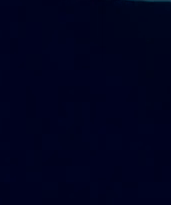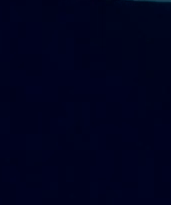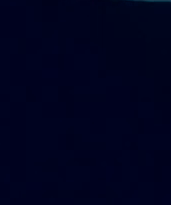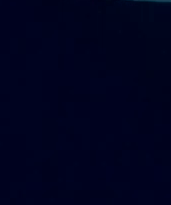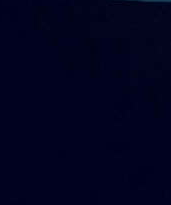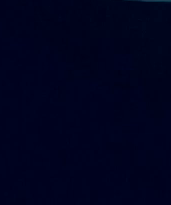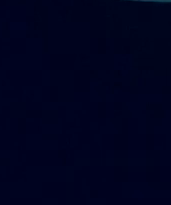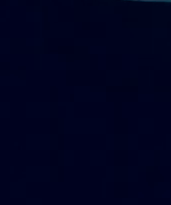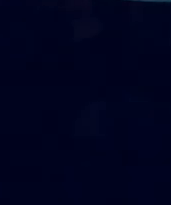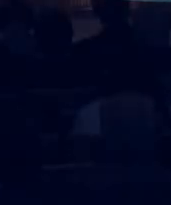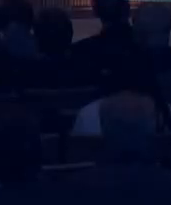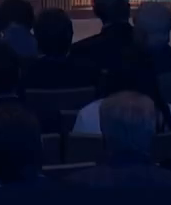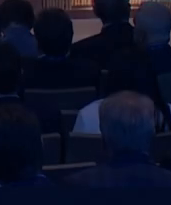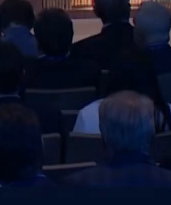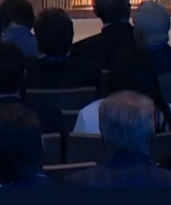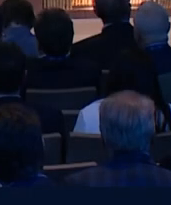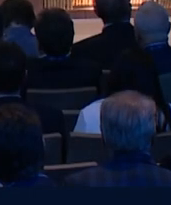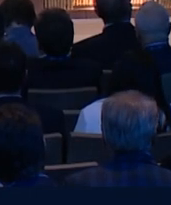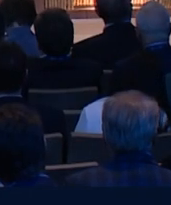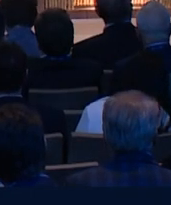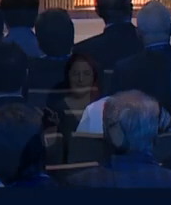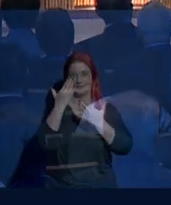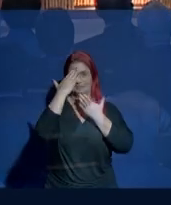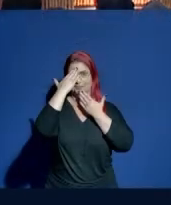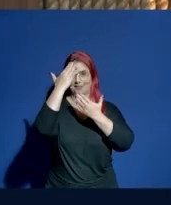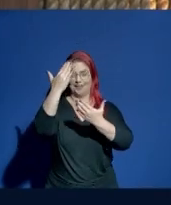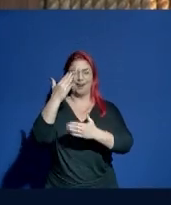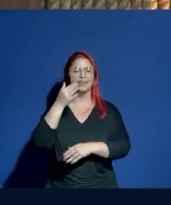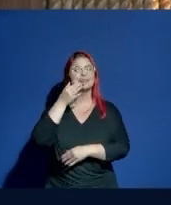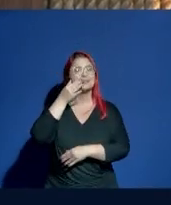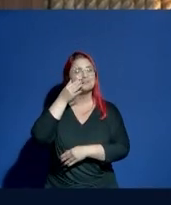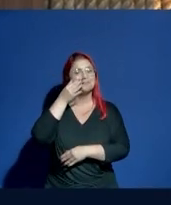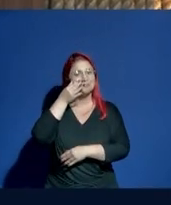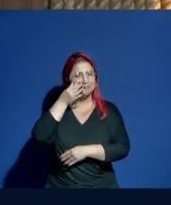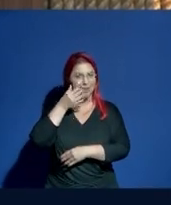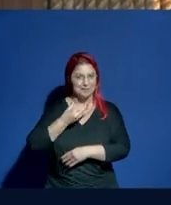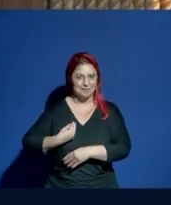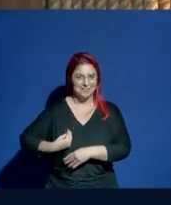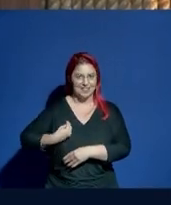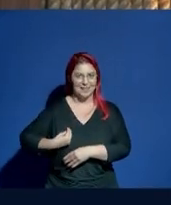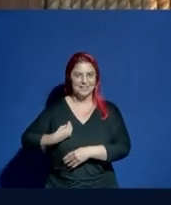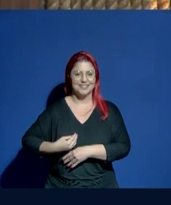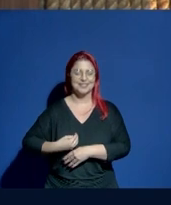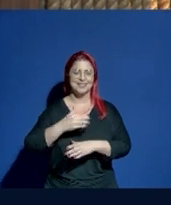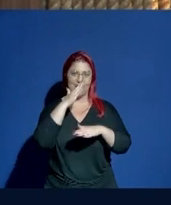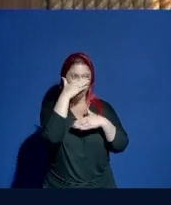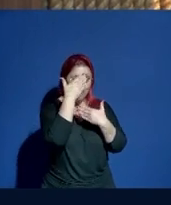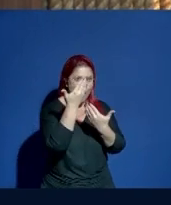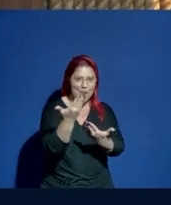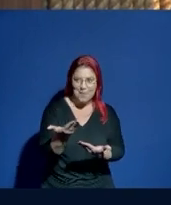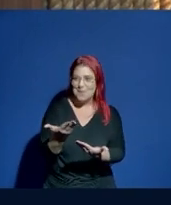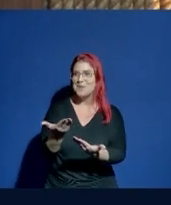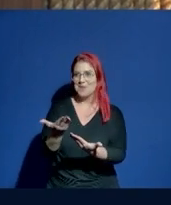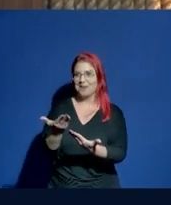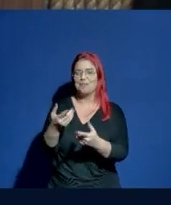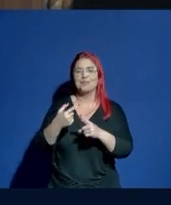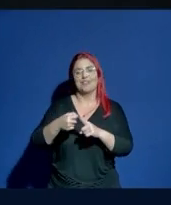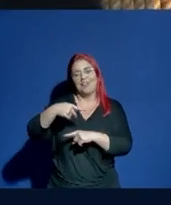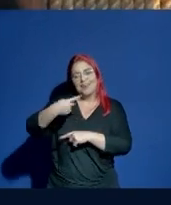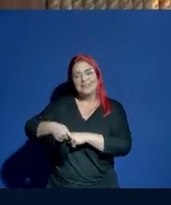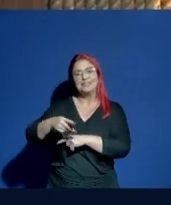Muito boa tarde a todos. Obrigado pela presença, é uma honra estar aqui com que, na verdade, é um